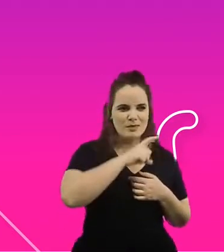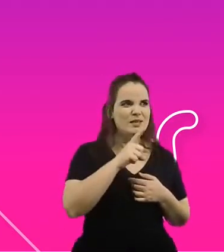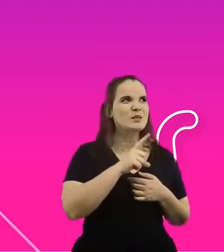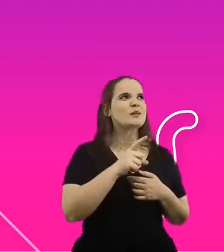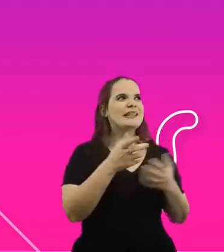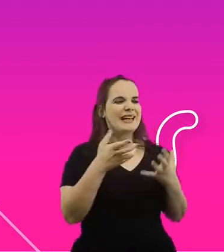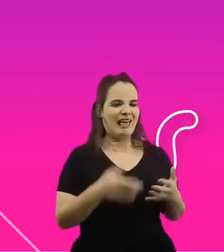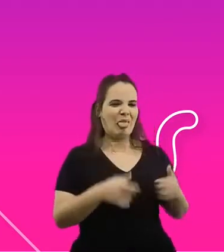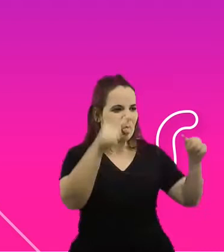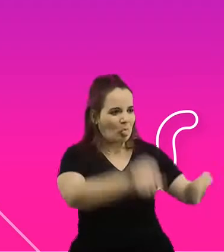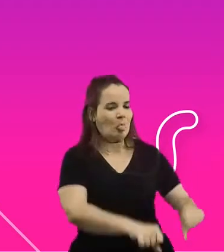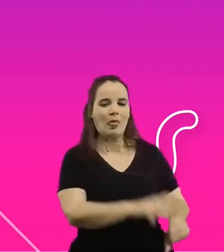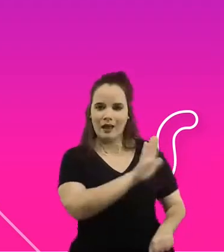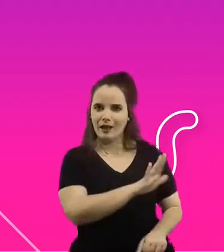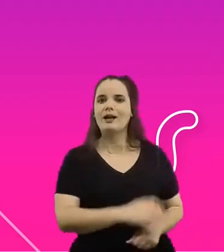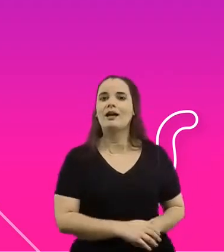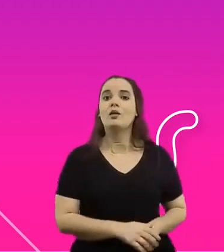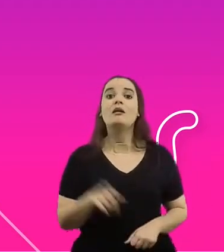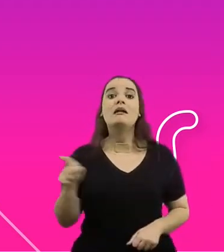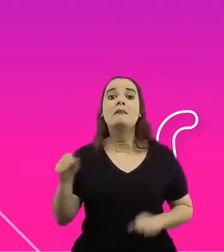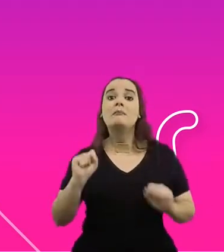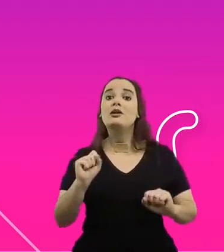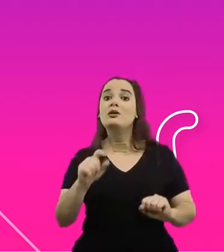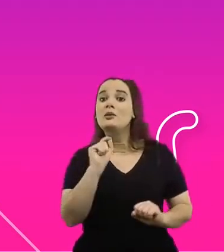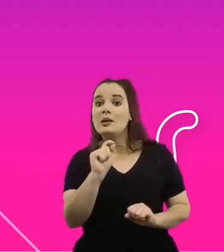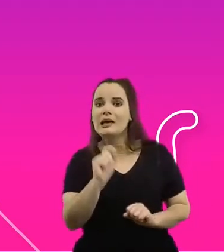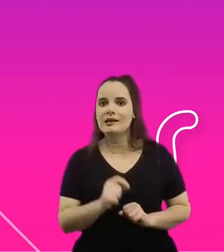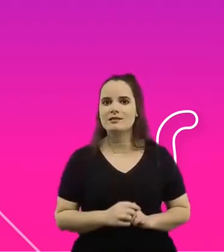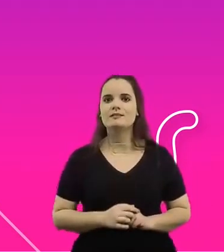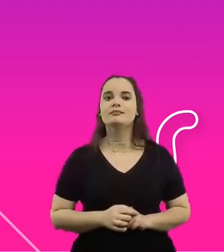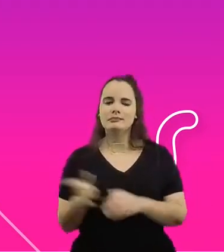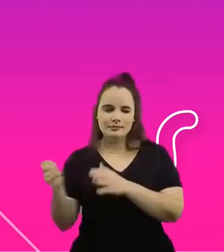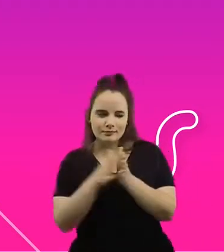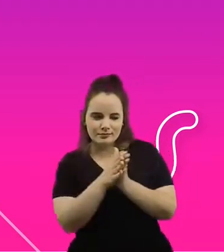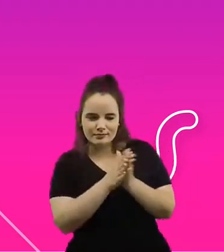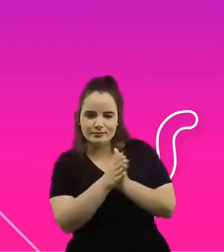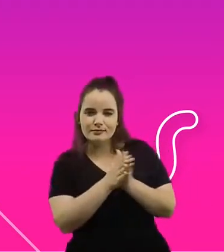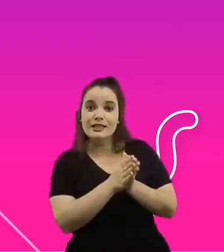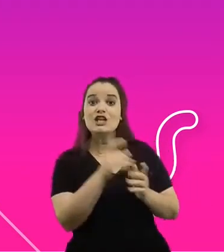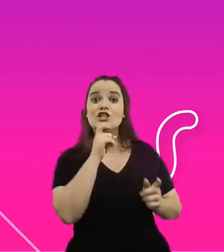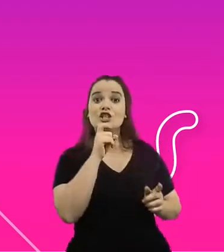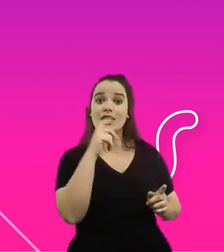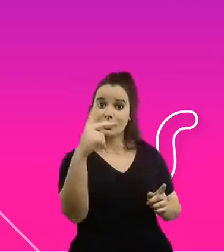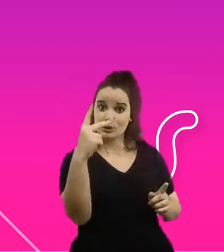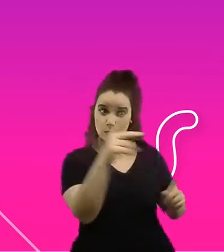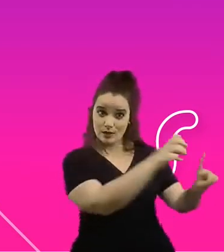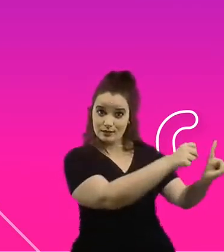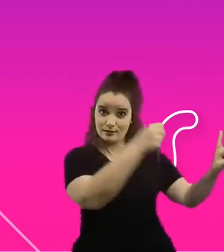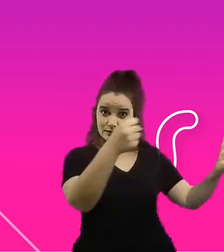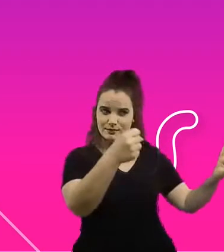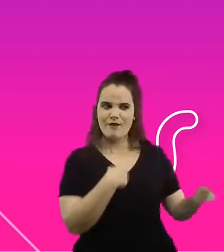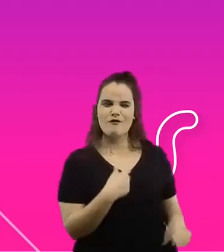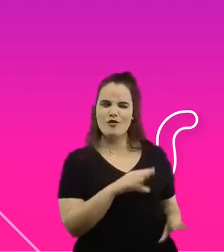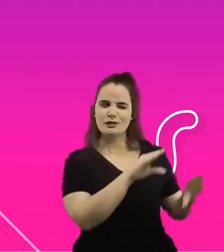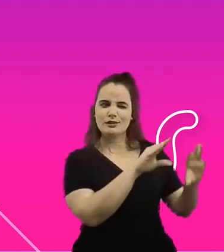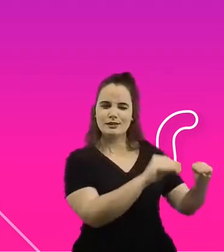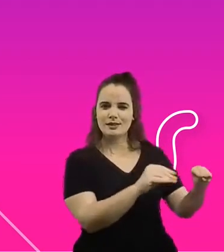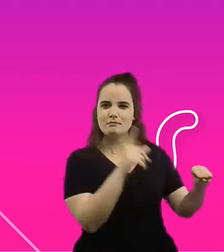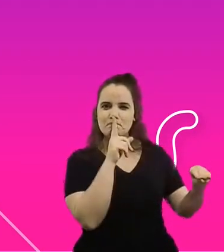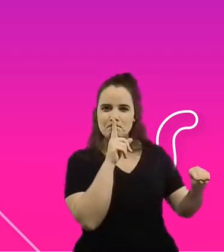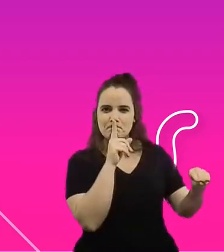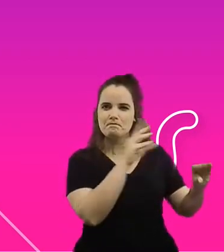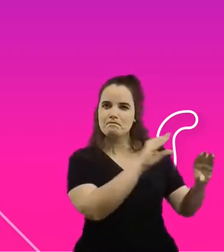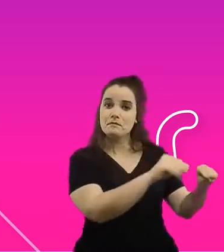essa pessoa pode fazer, por exemplo? Ela pode invadir a sua geladeira e desligá-la enquanto